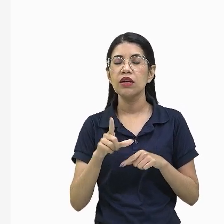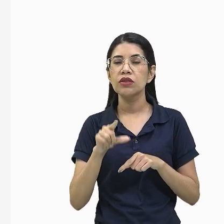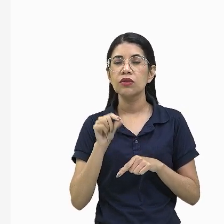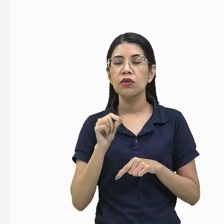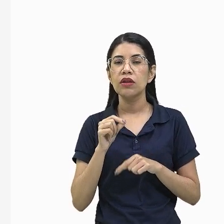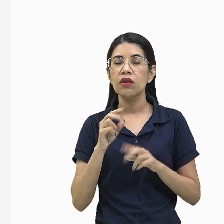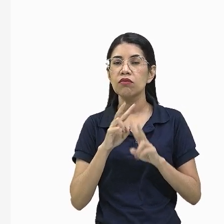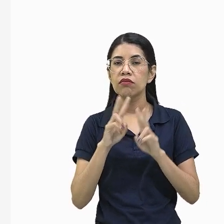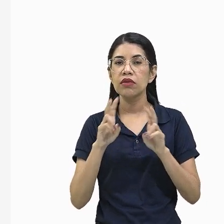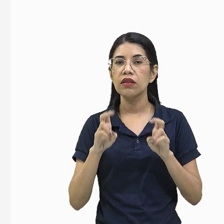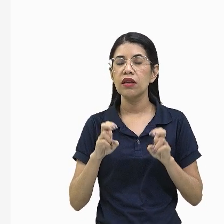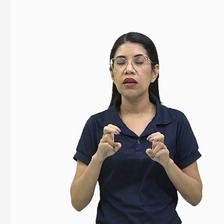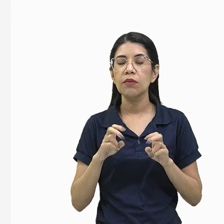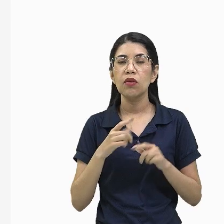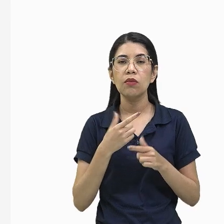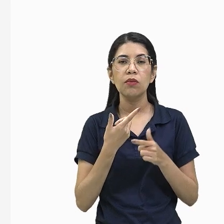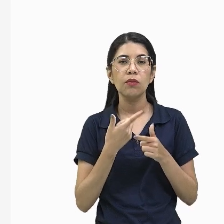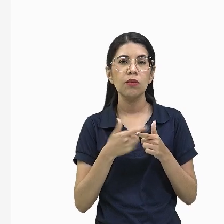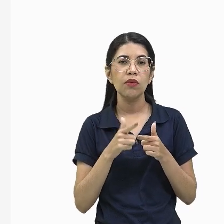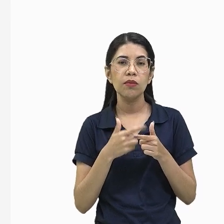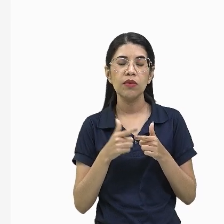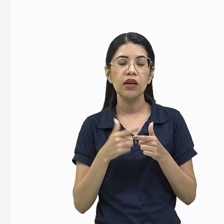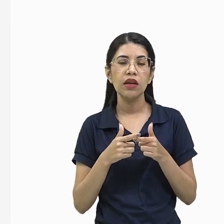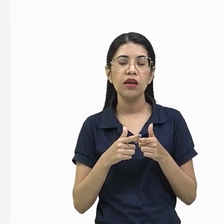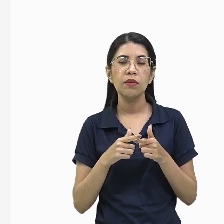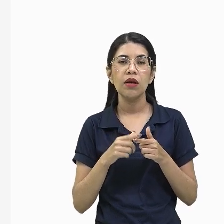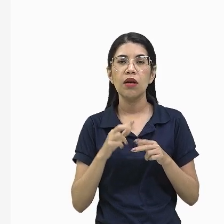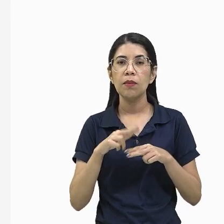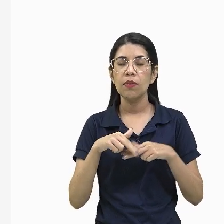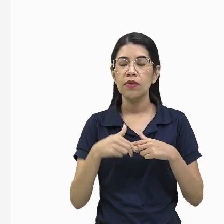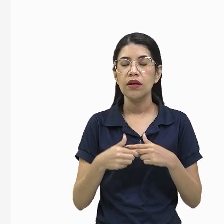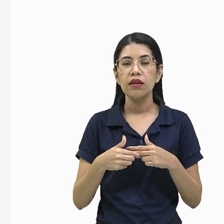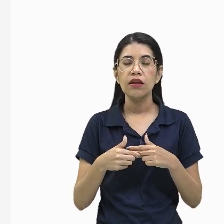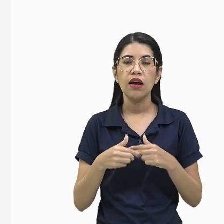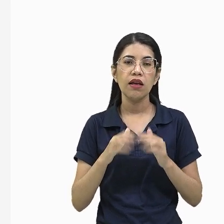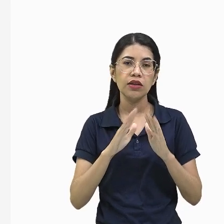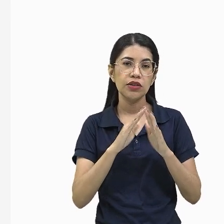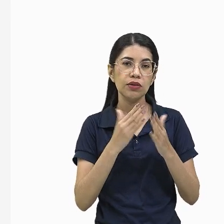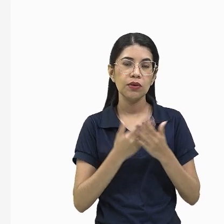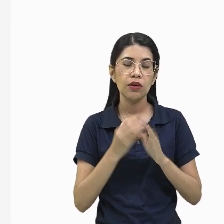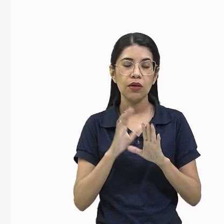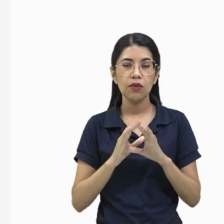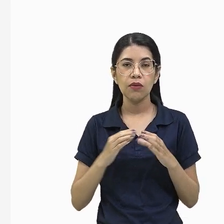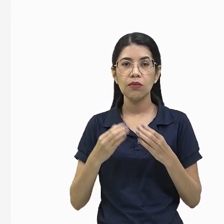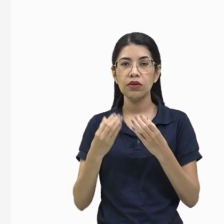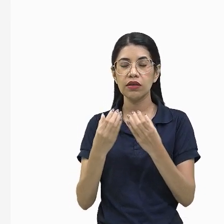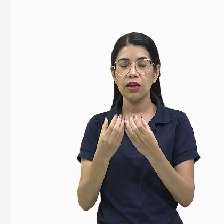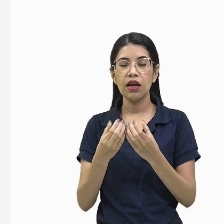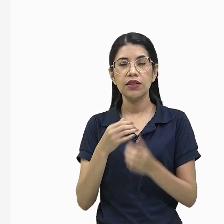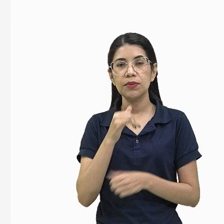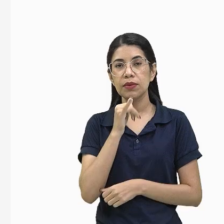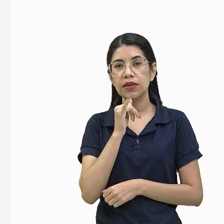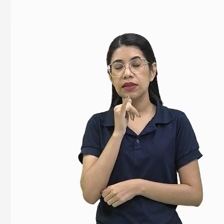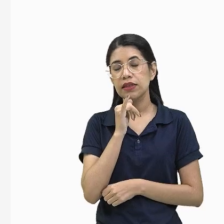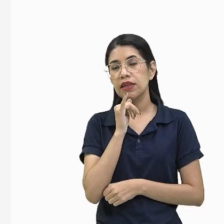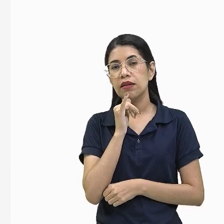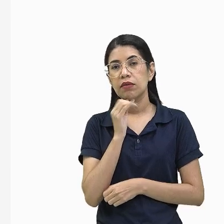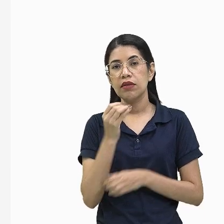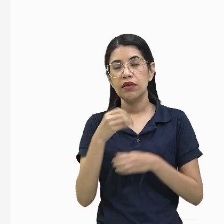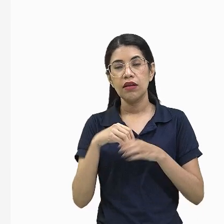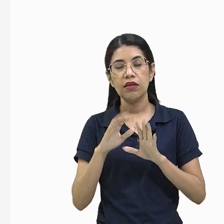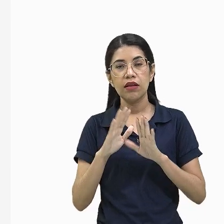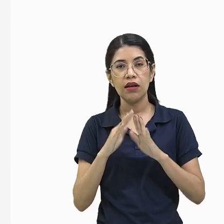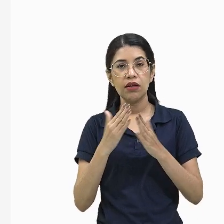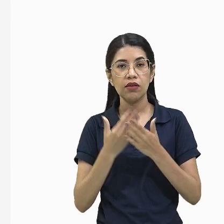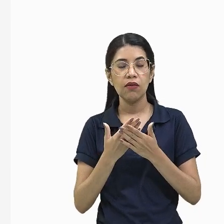causa. Qual o problema ou causa significativa para a nossa escola ou comunidade escolar, por exemplo, a gente